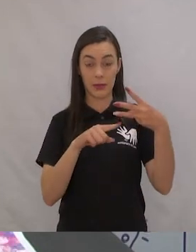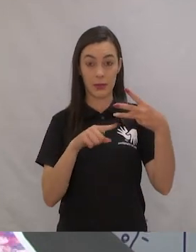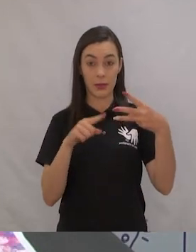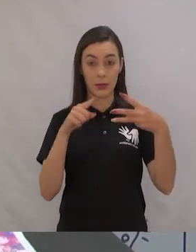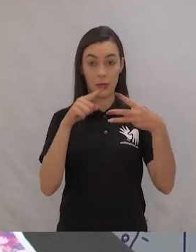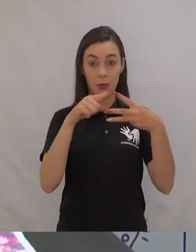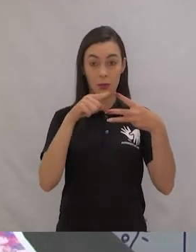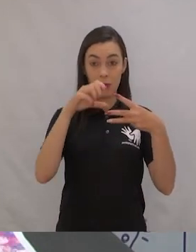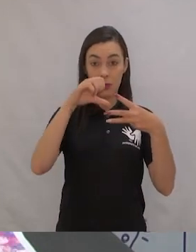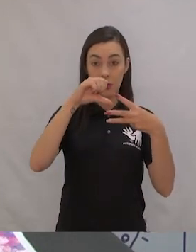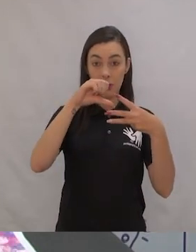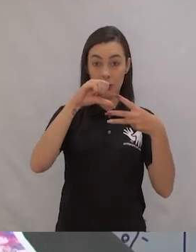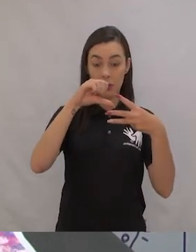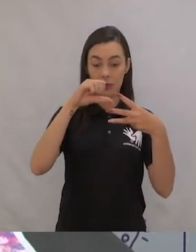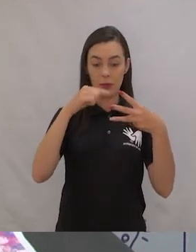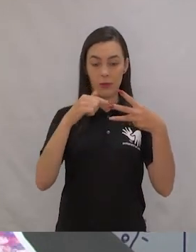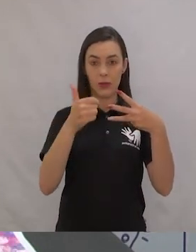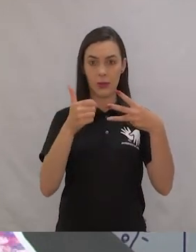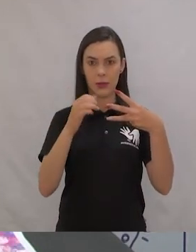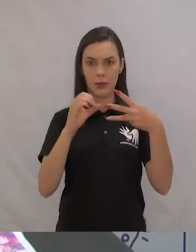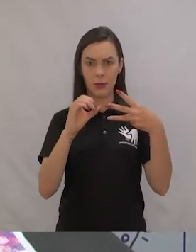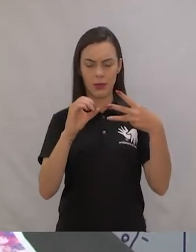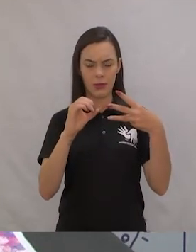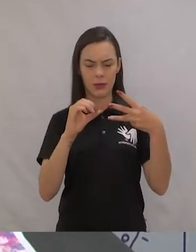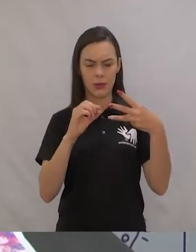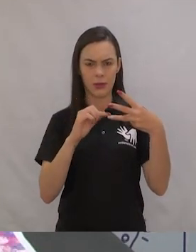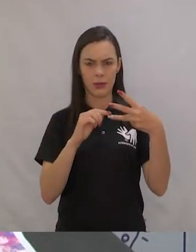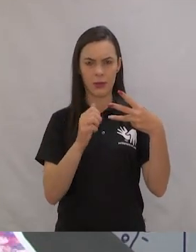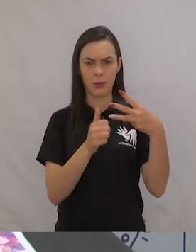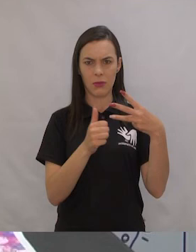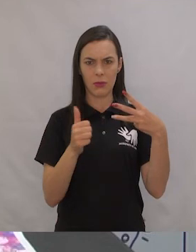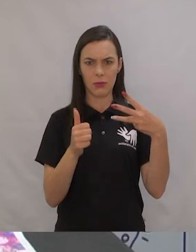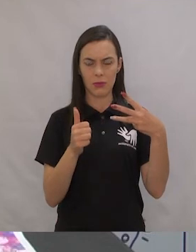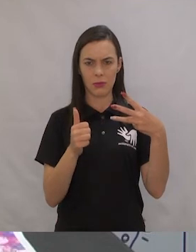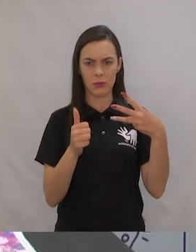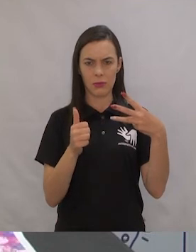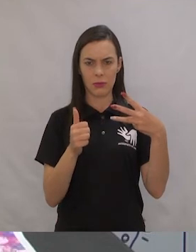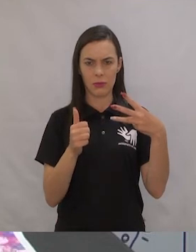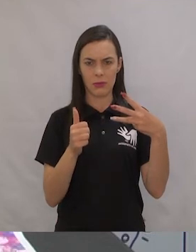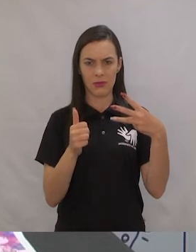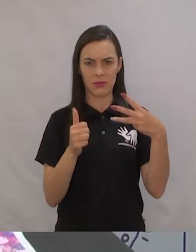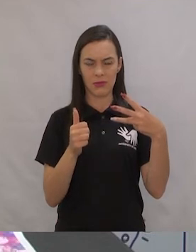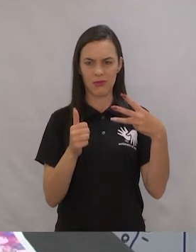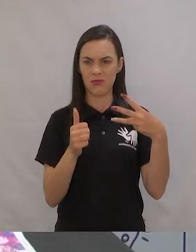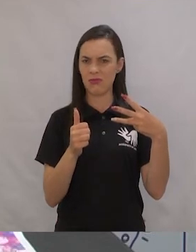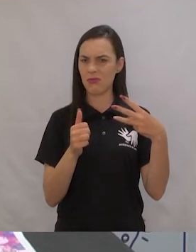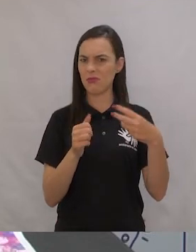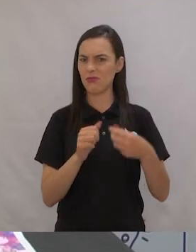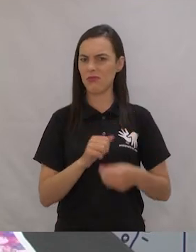3. 9, 10, 11.